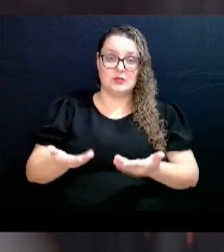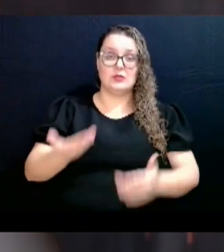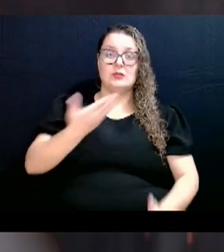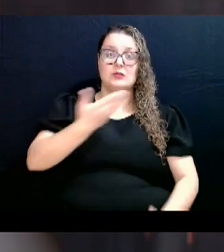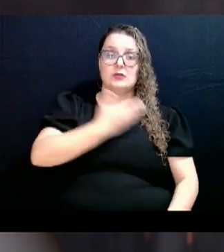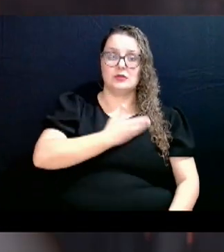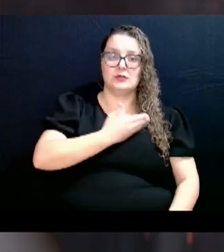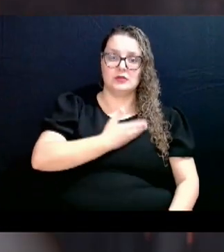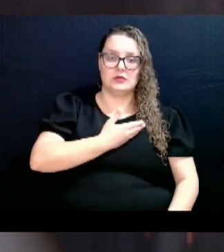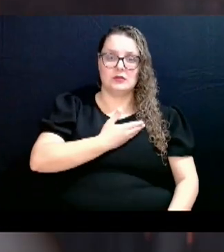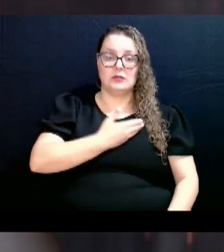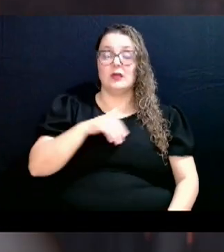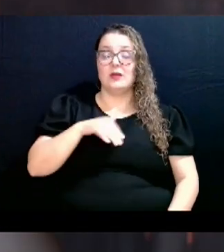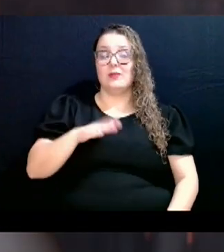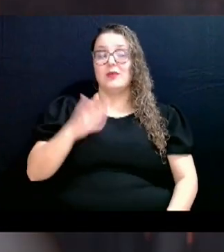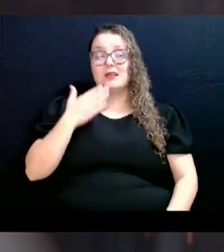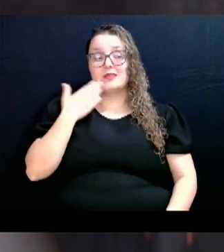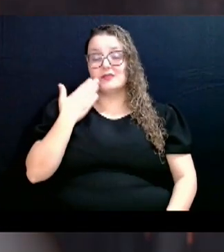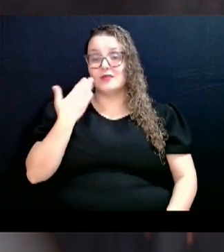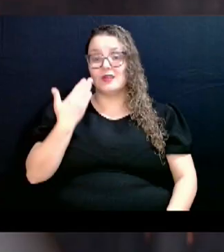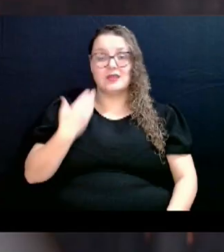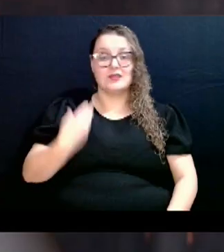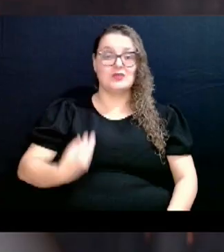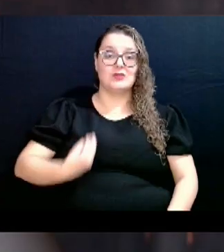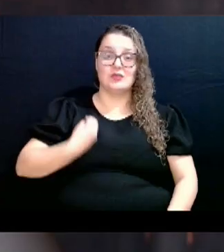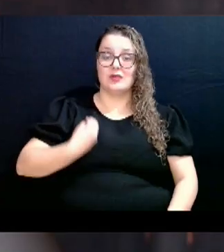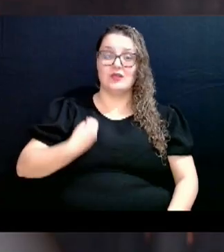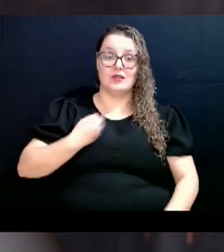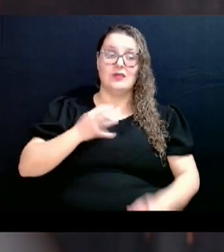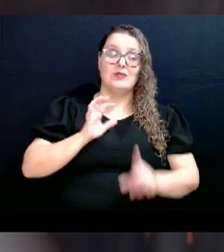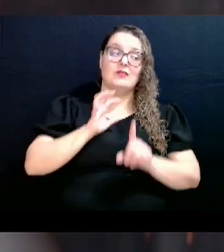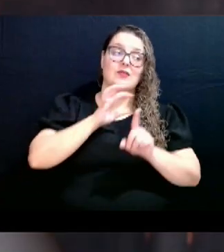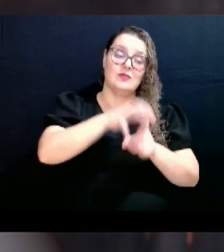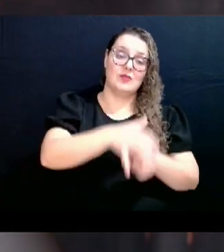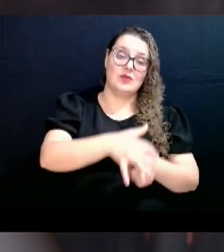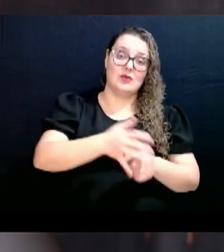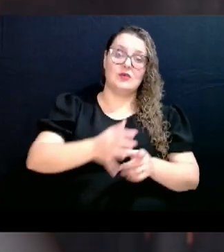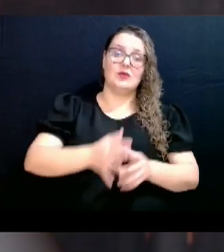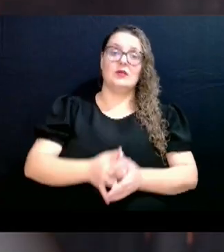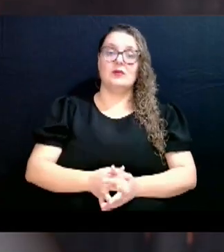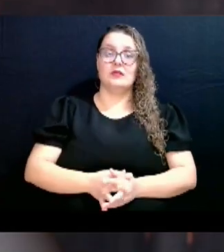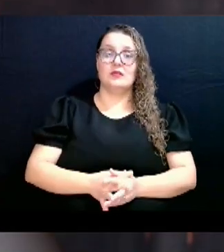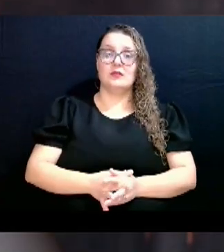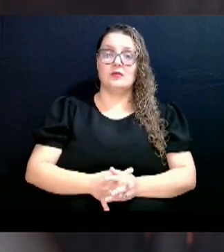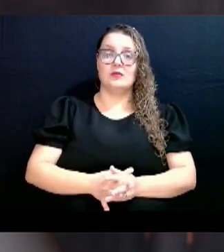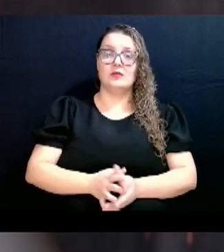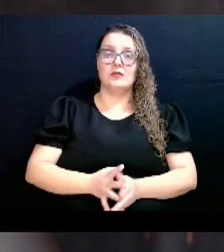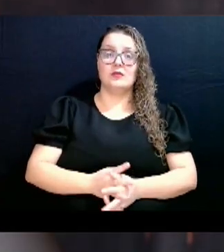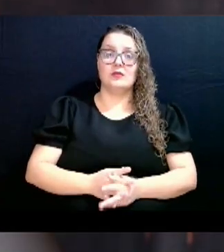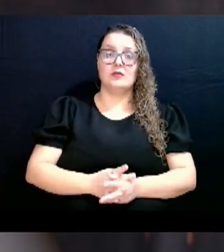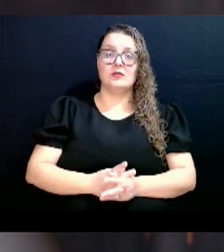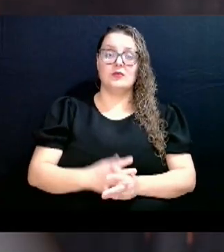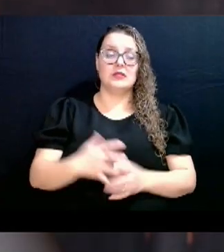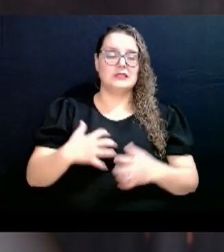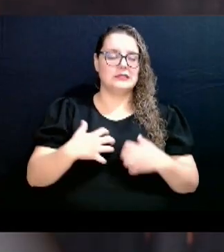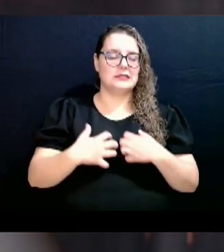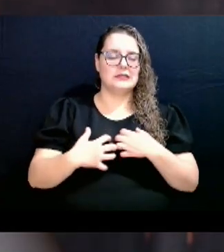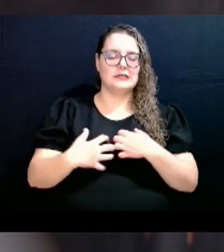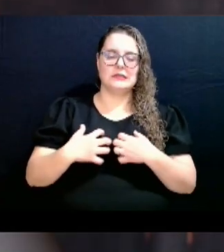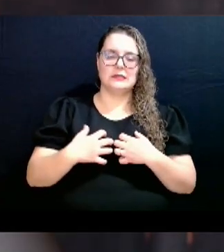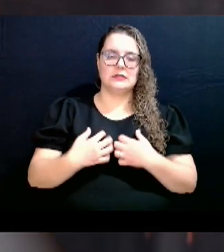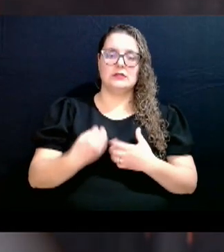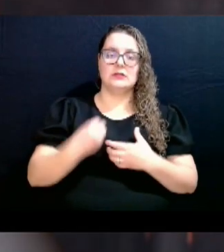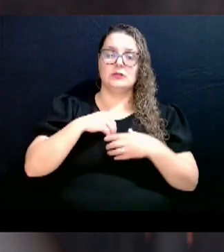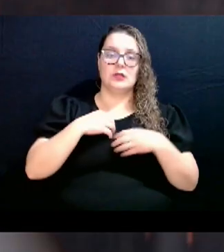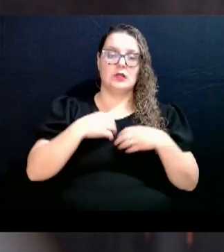mais propenso a vivenciar o bullying, né? Muita angústia, já traz consigo muita